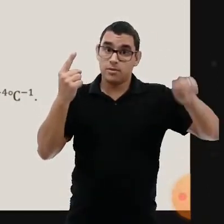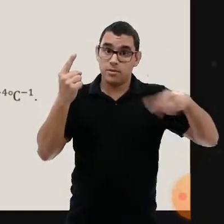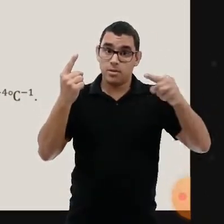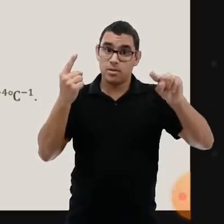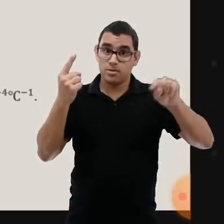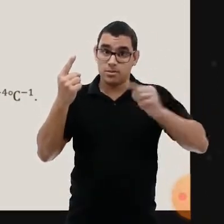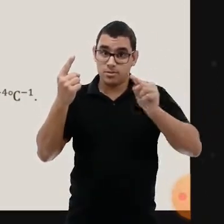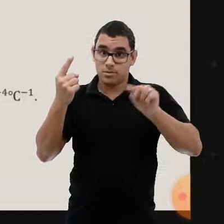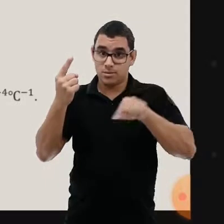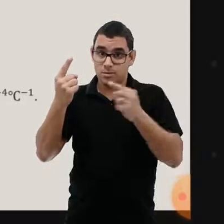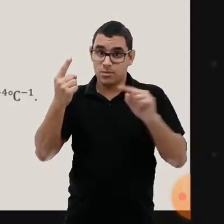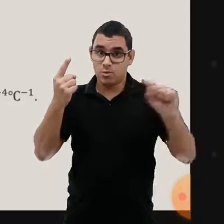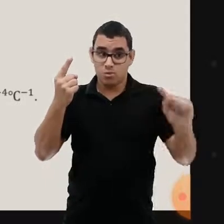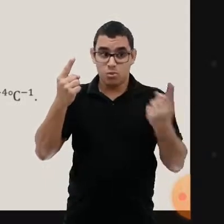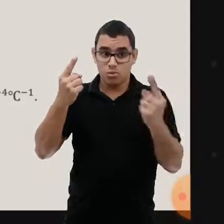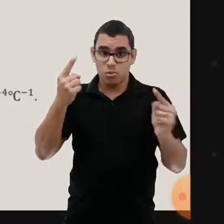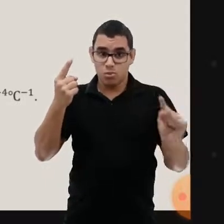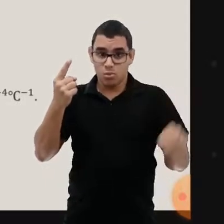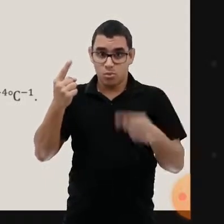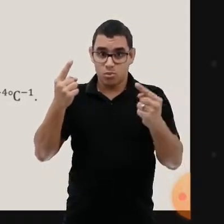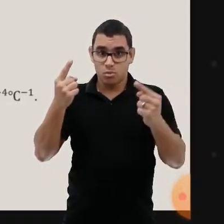de